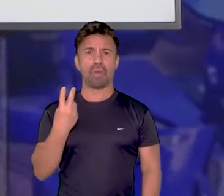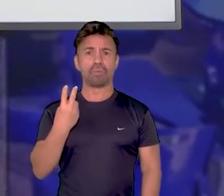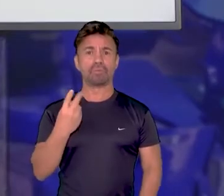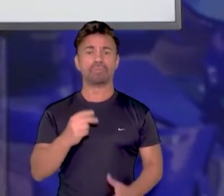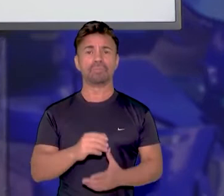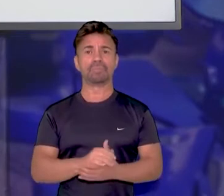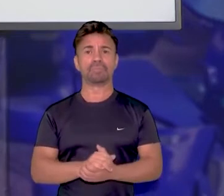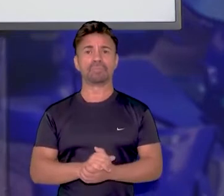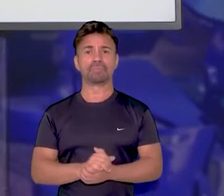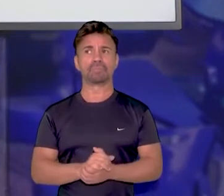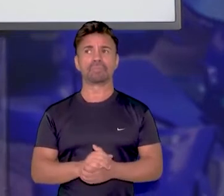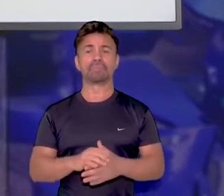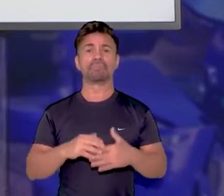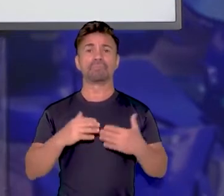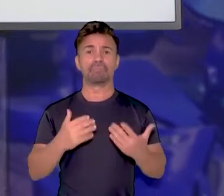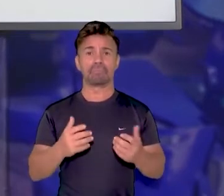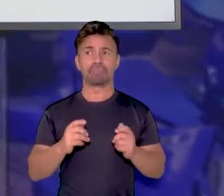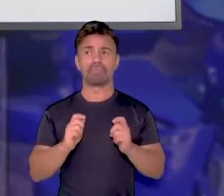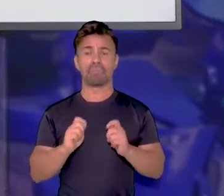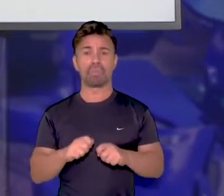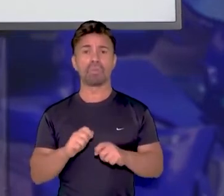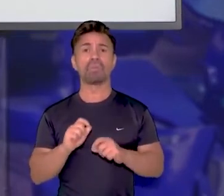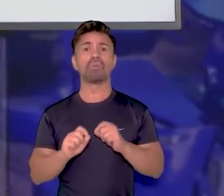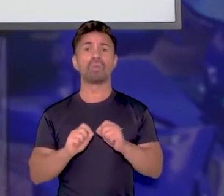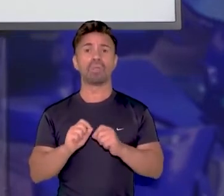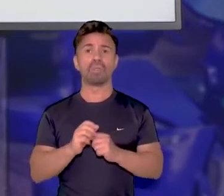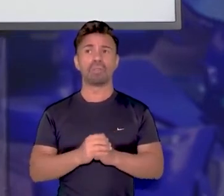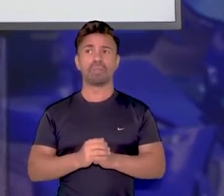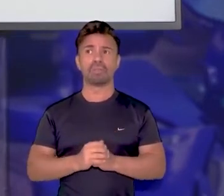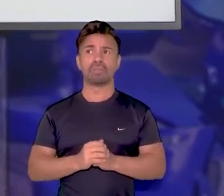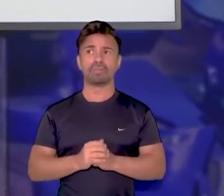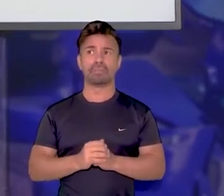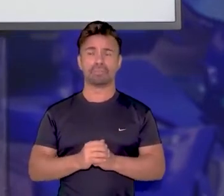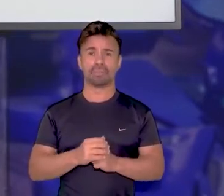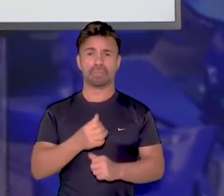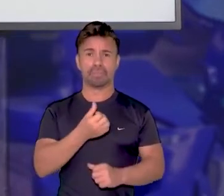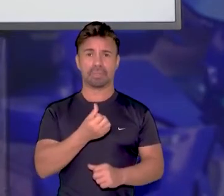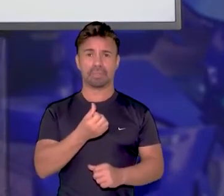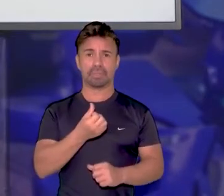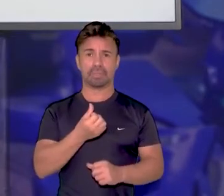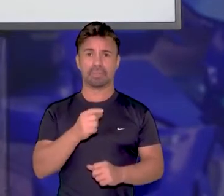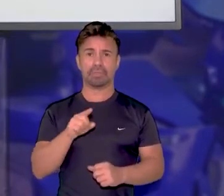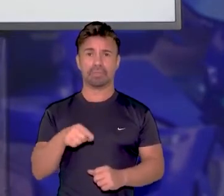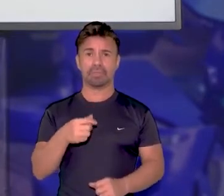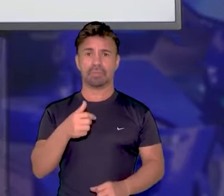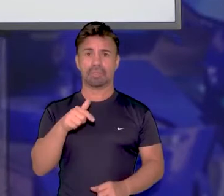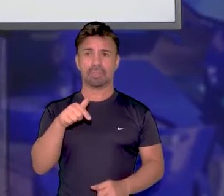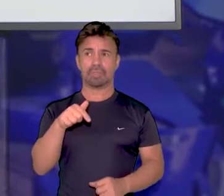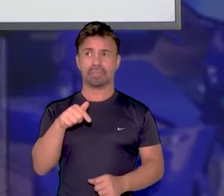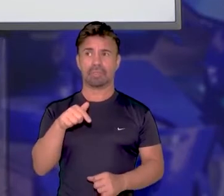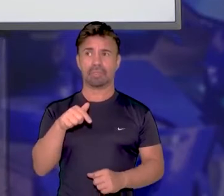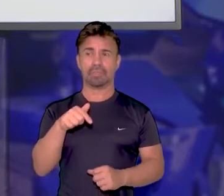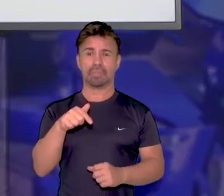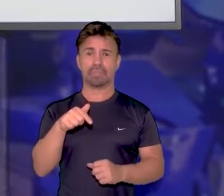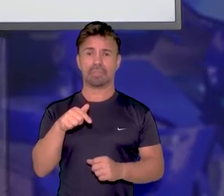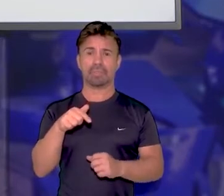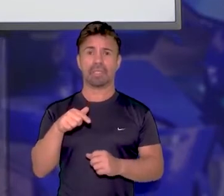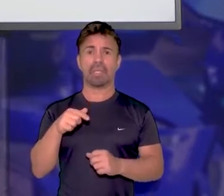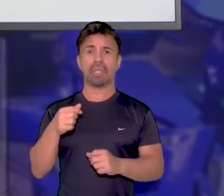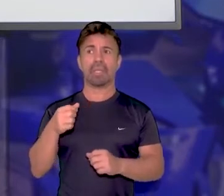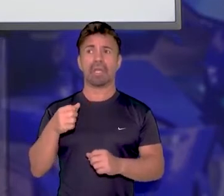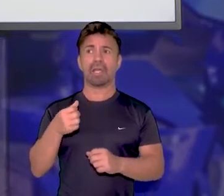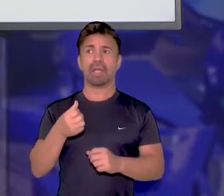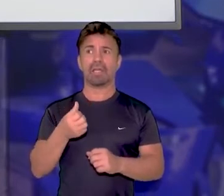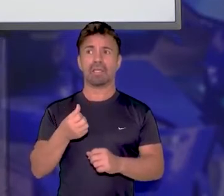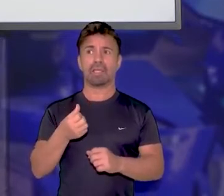6 então eu posso dizer que 6,7 x 10 elevado a sexta potência